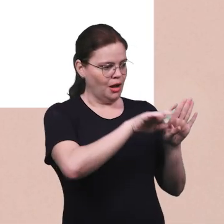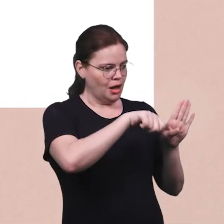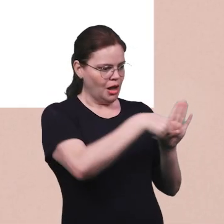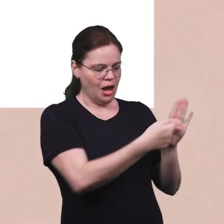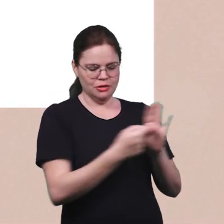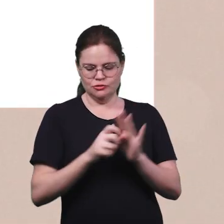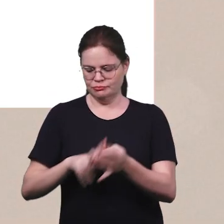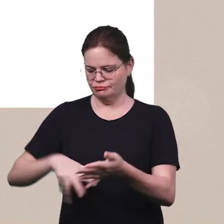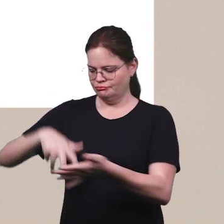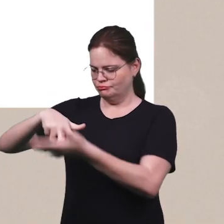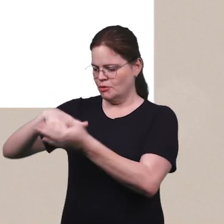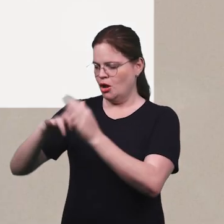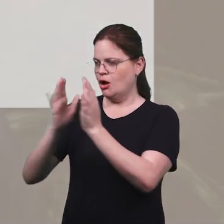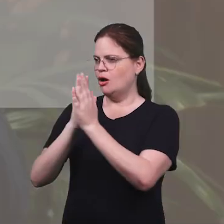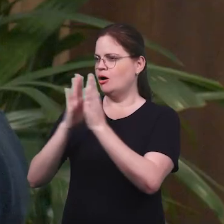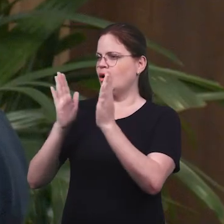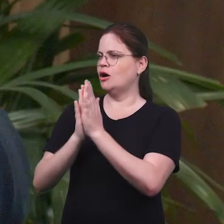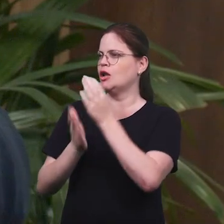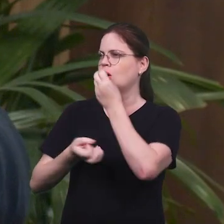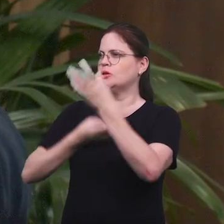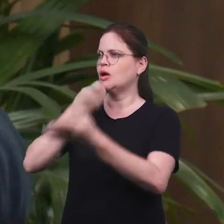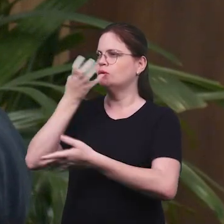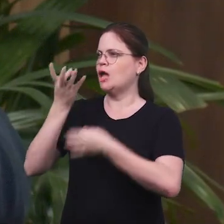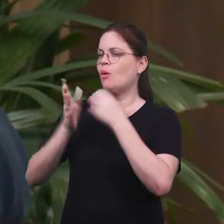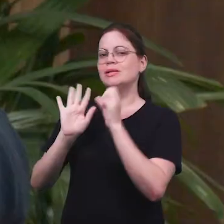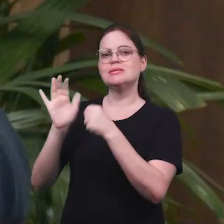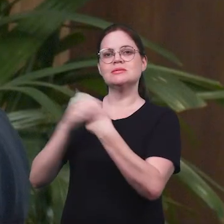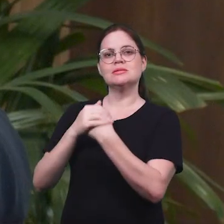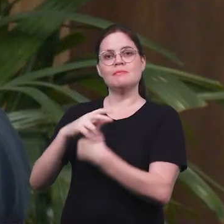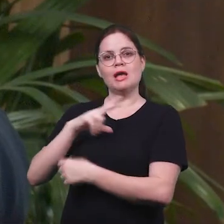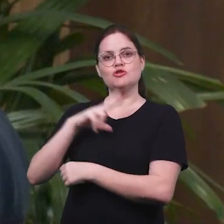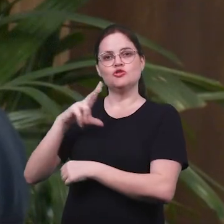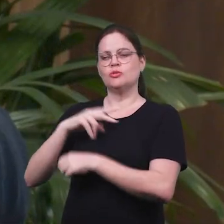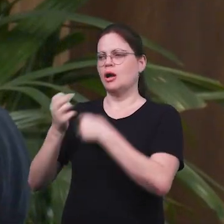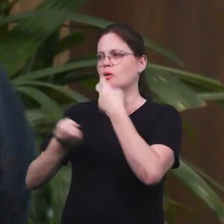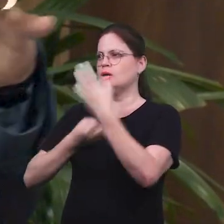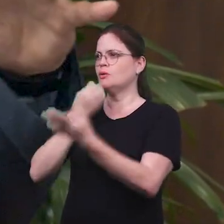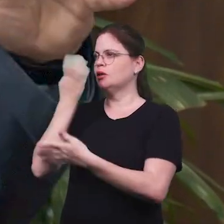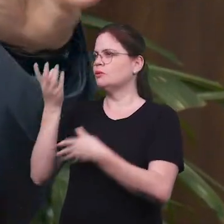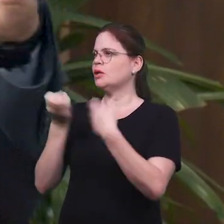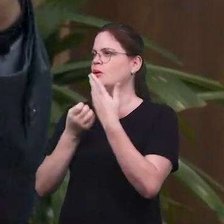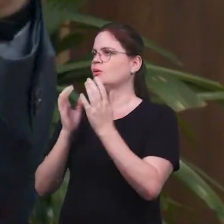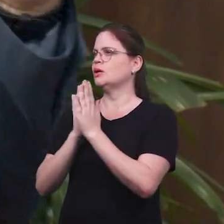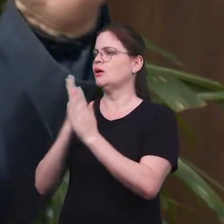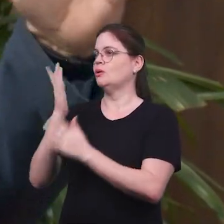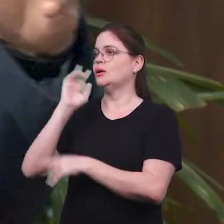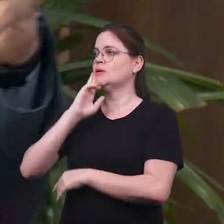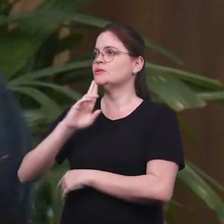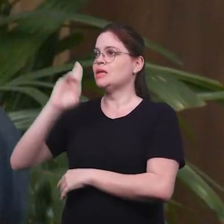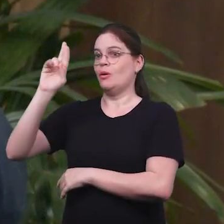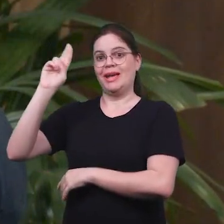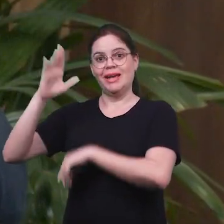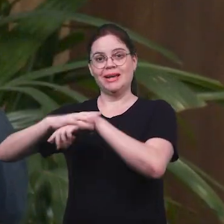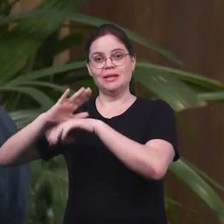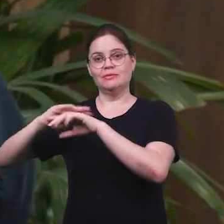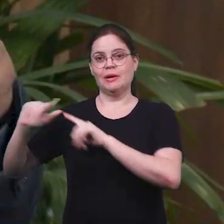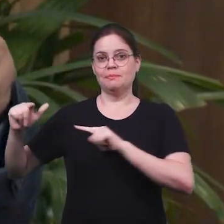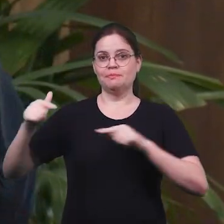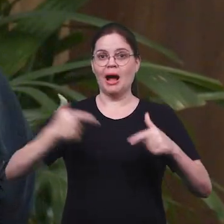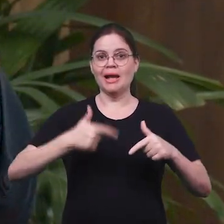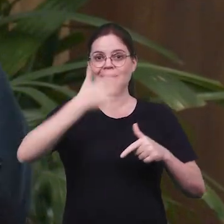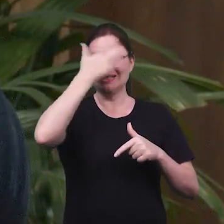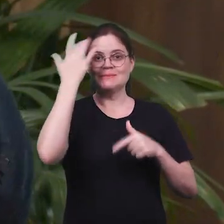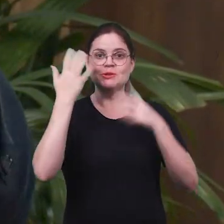te recompensará publicamente. Então Deus ouve, são segredos, oração você não sai falando com todo mundo, não. Às vezes a